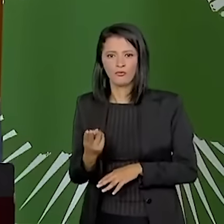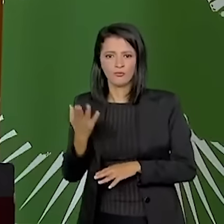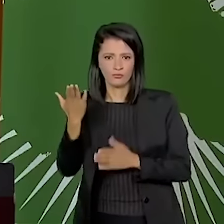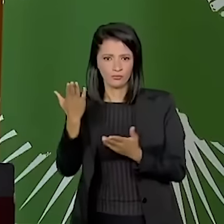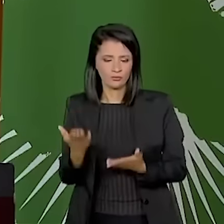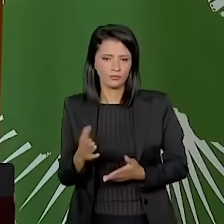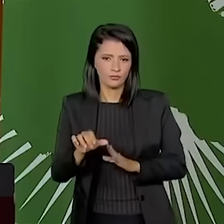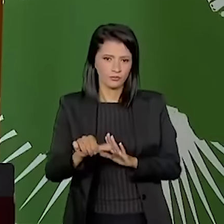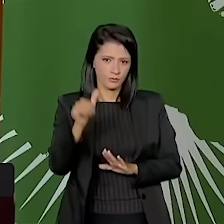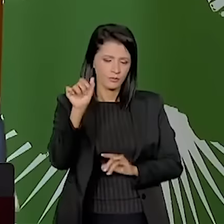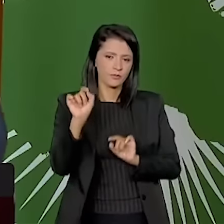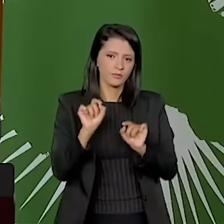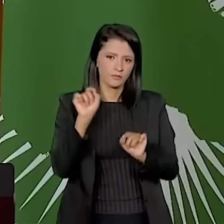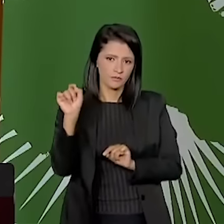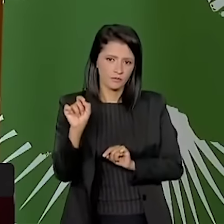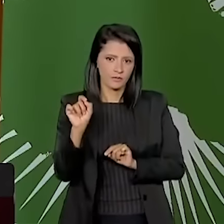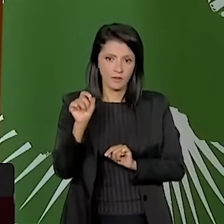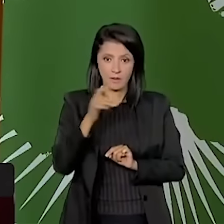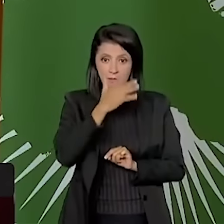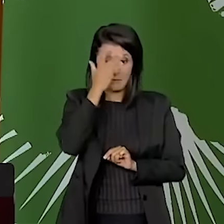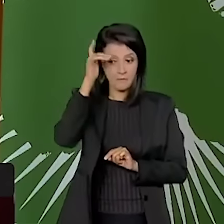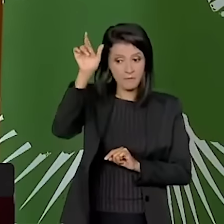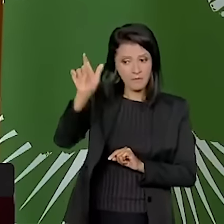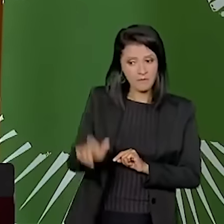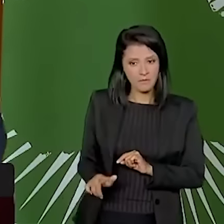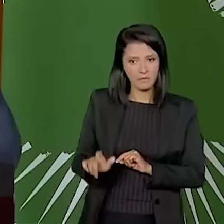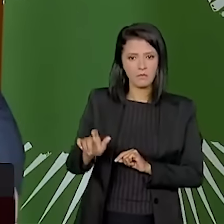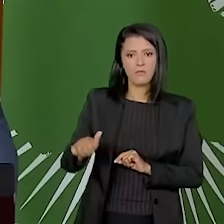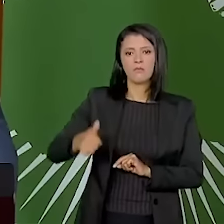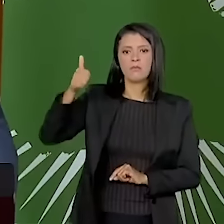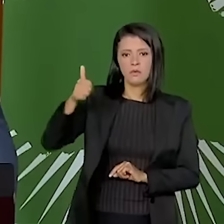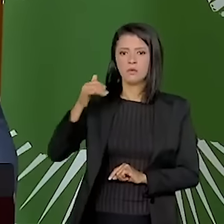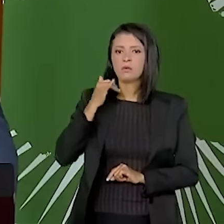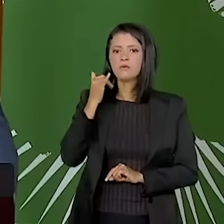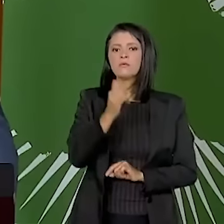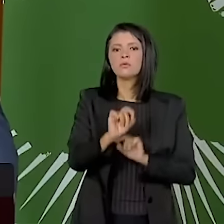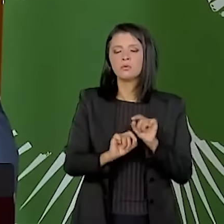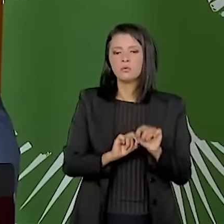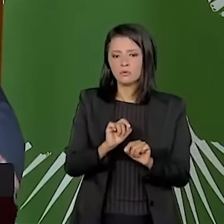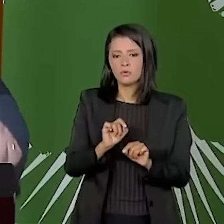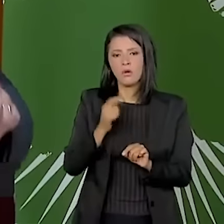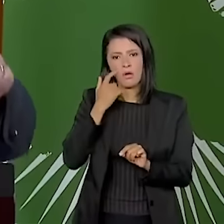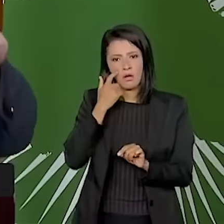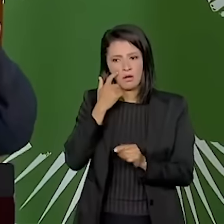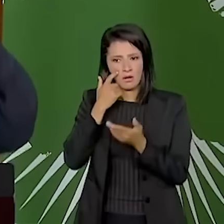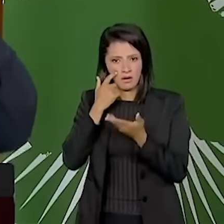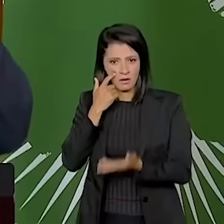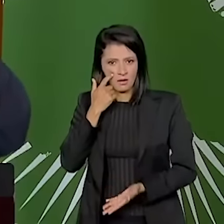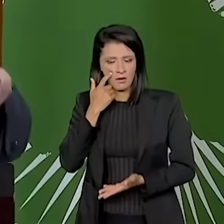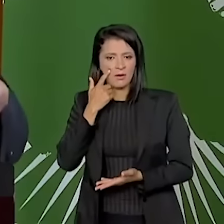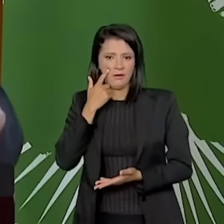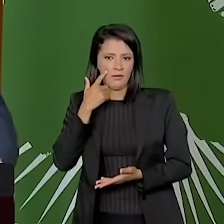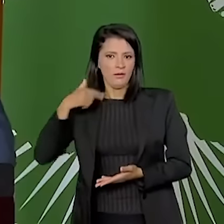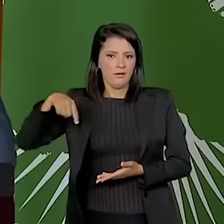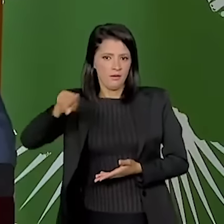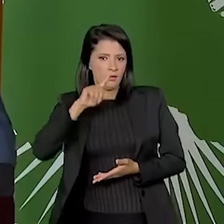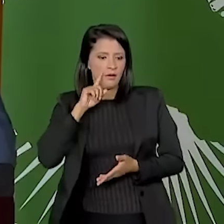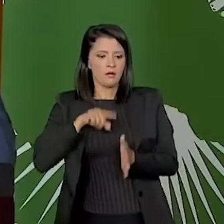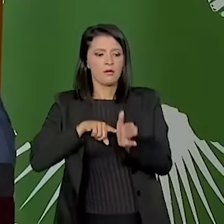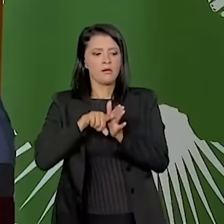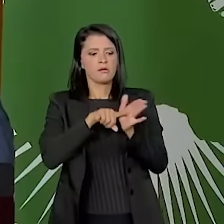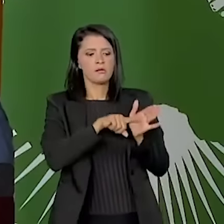Primeiro, a primeira pessoa que disse que estaria fazendo uma